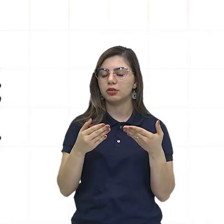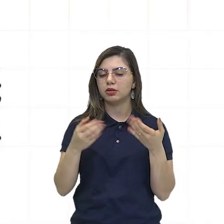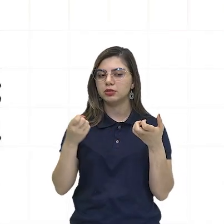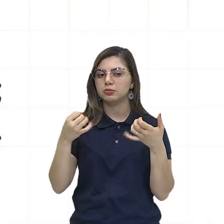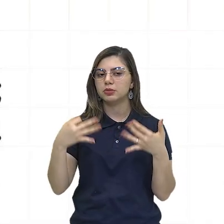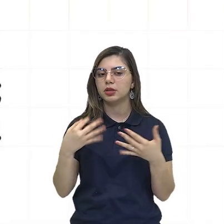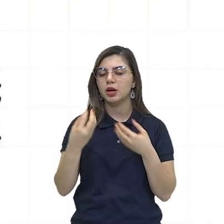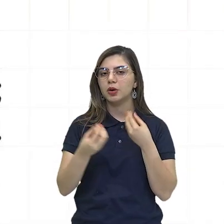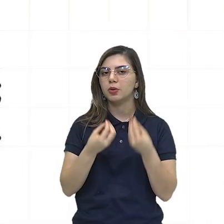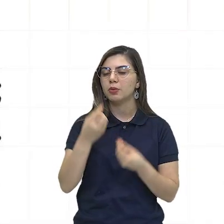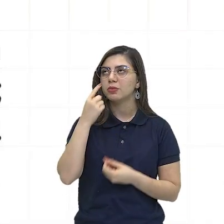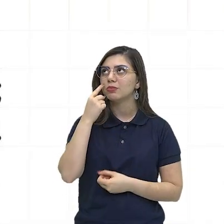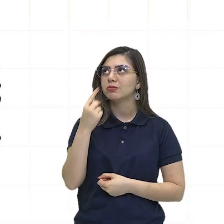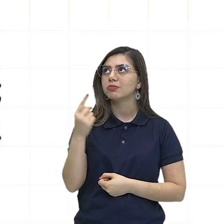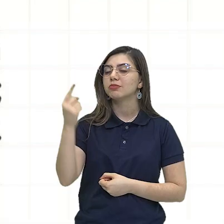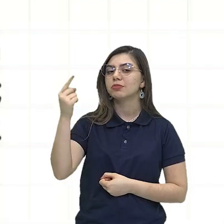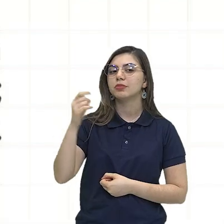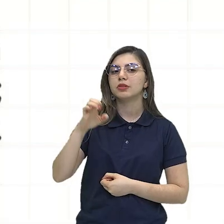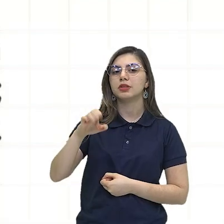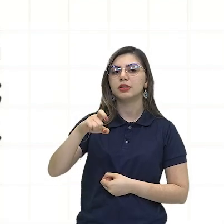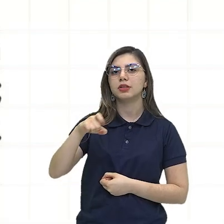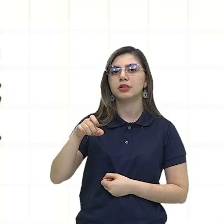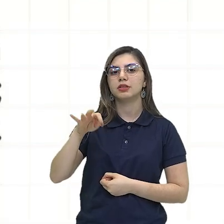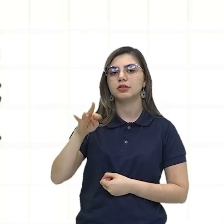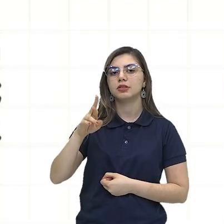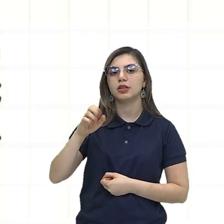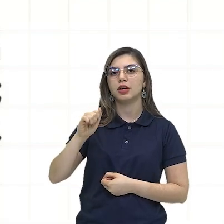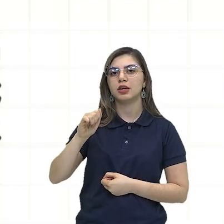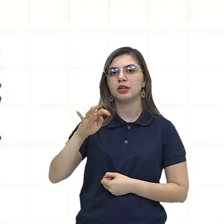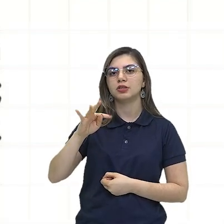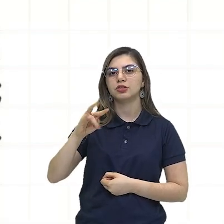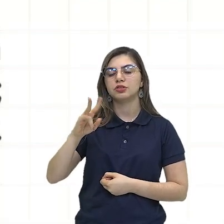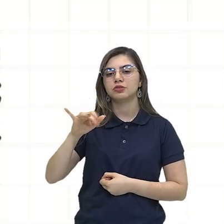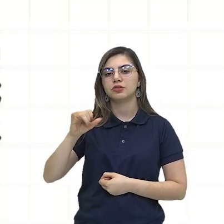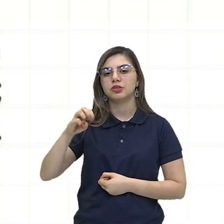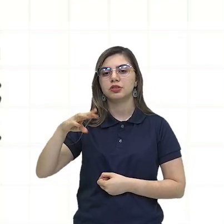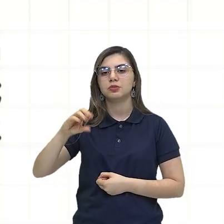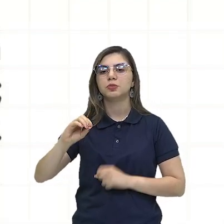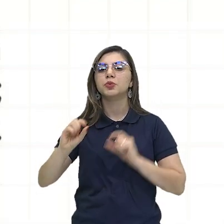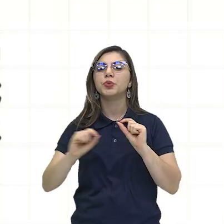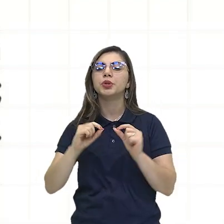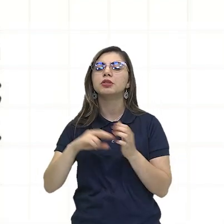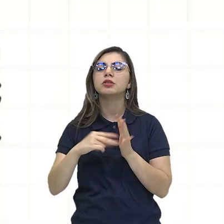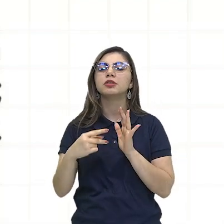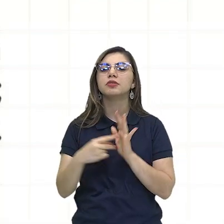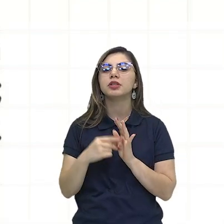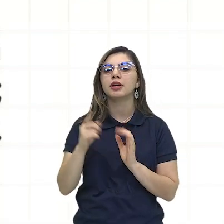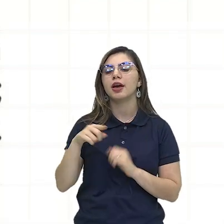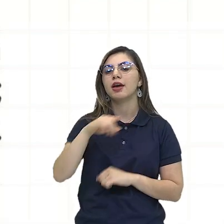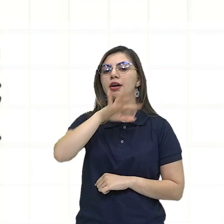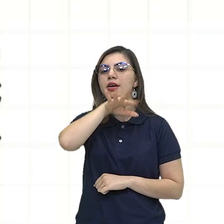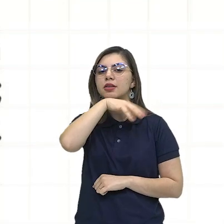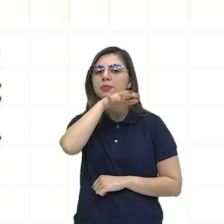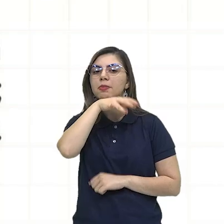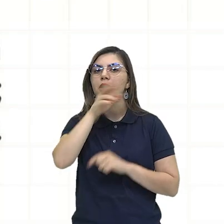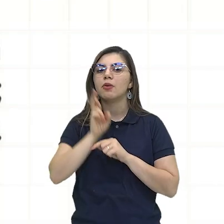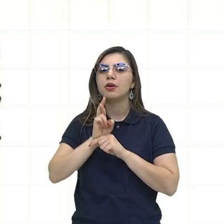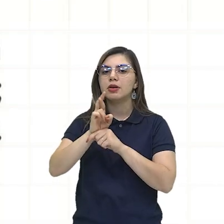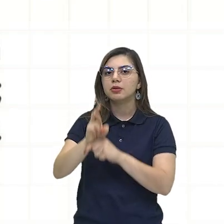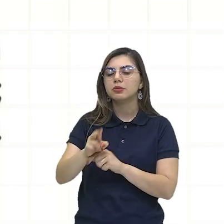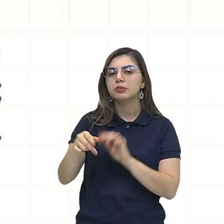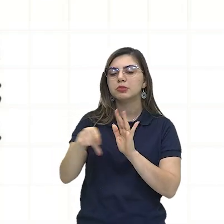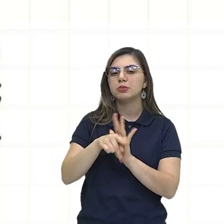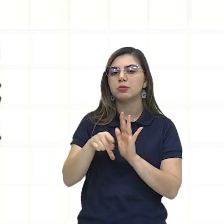em retirar da natureza recursos de origem animal. E essa retirada, esses recursos,